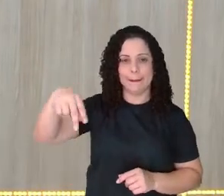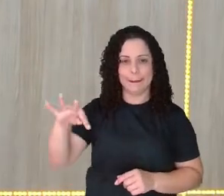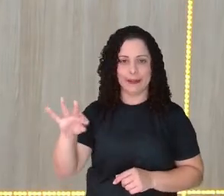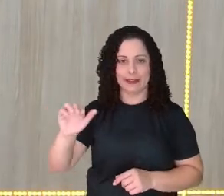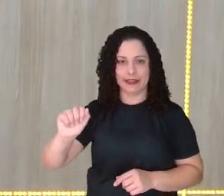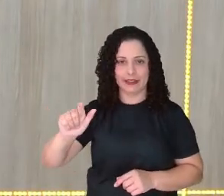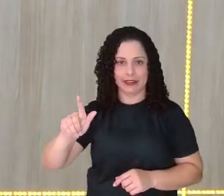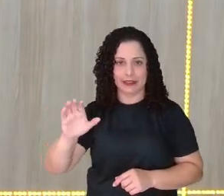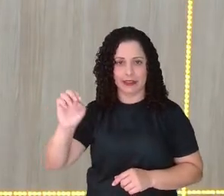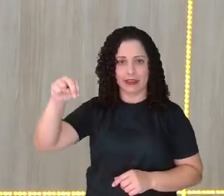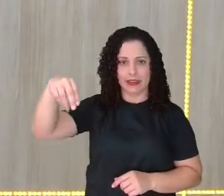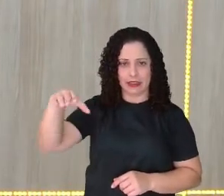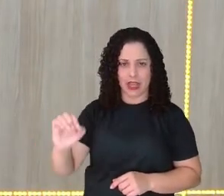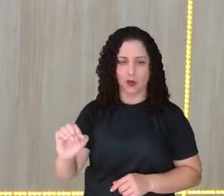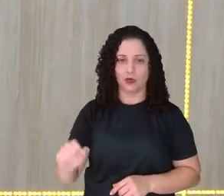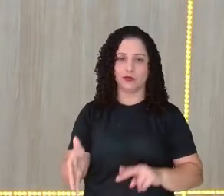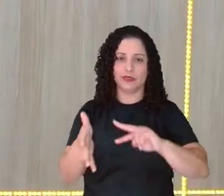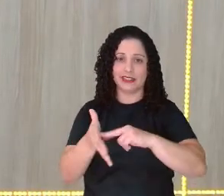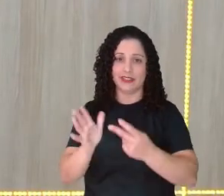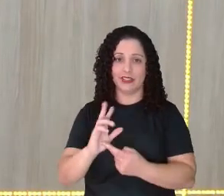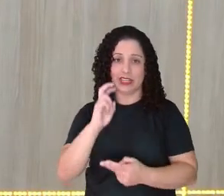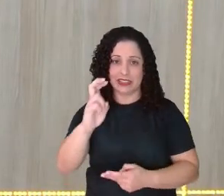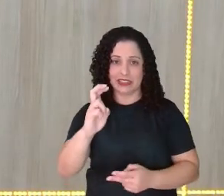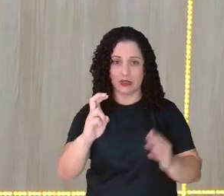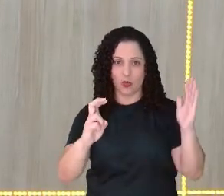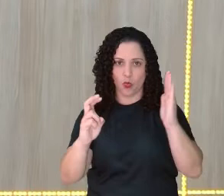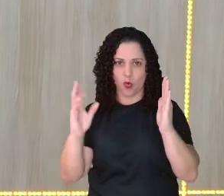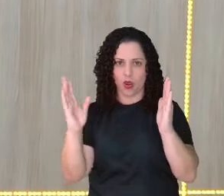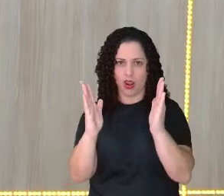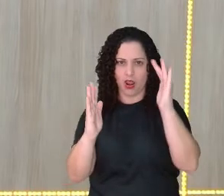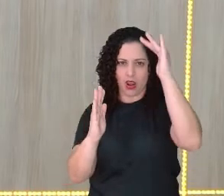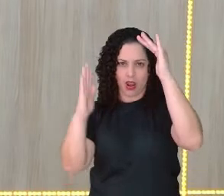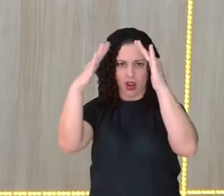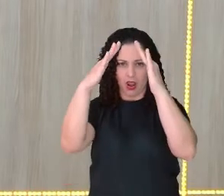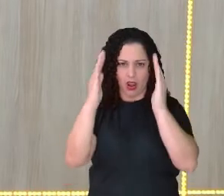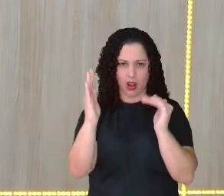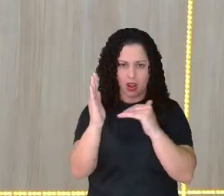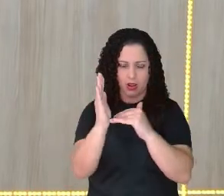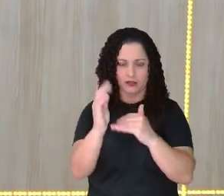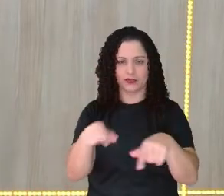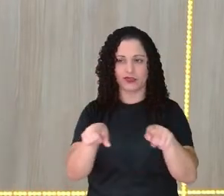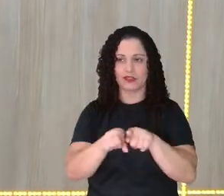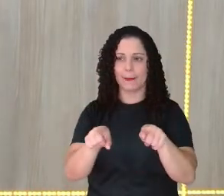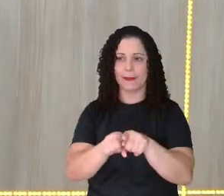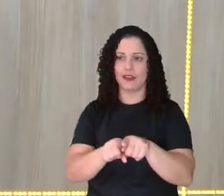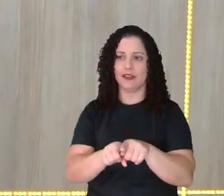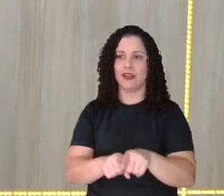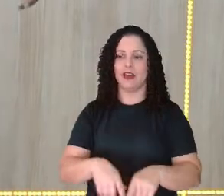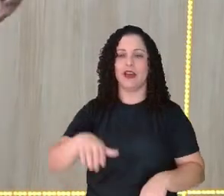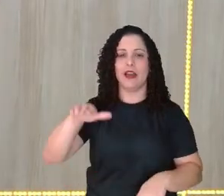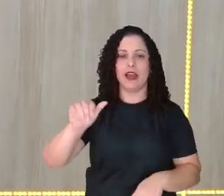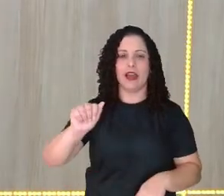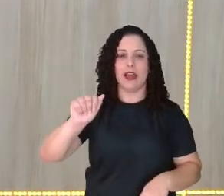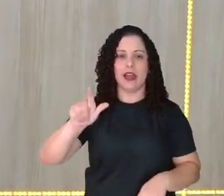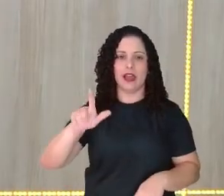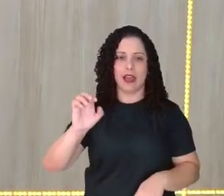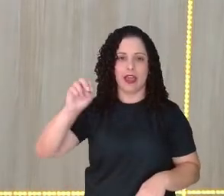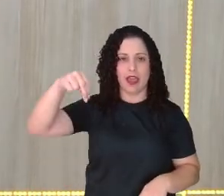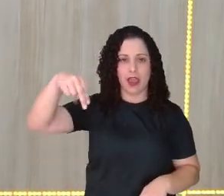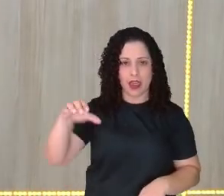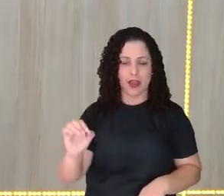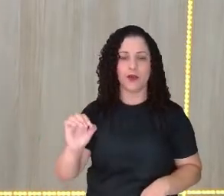penta aí significa 5 e o ágono significa ângulos. Então, é um polígono que tem 5 ângulos